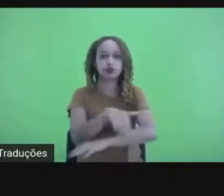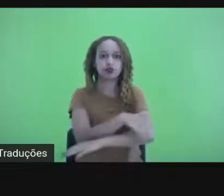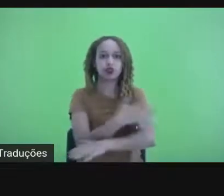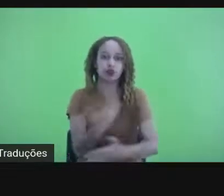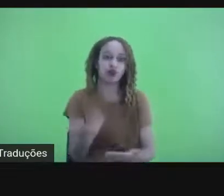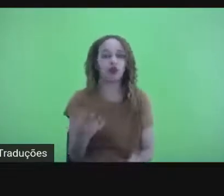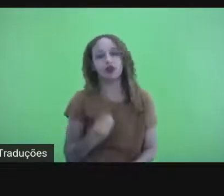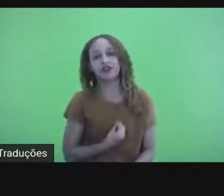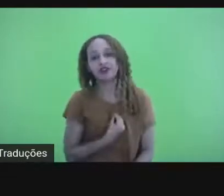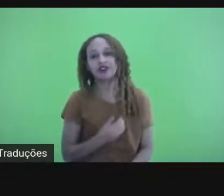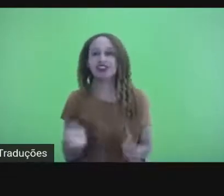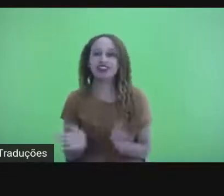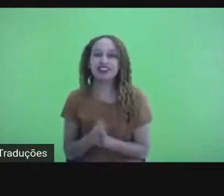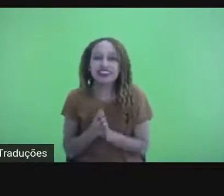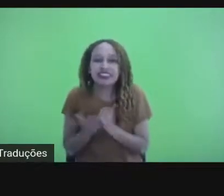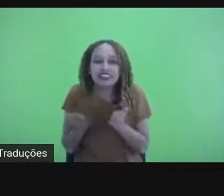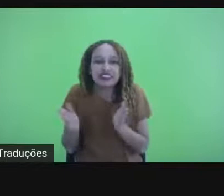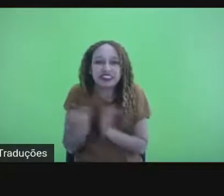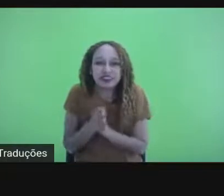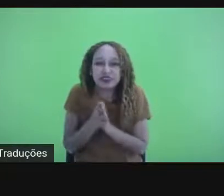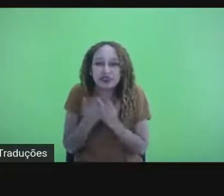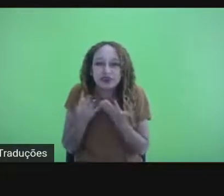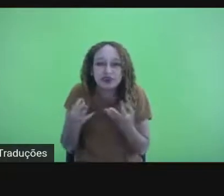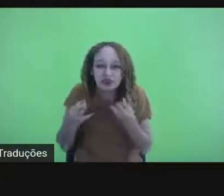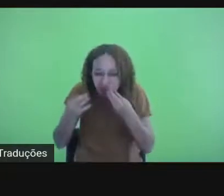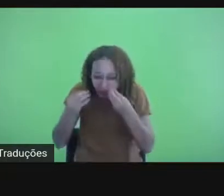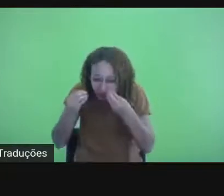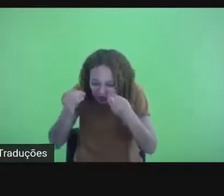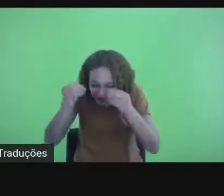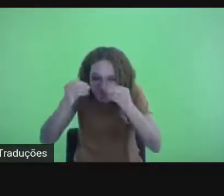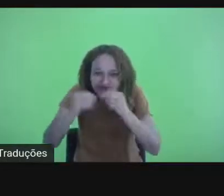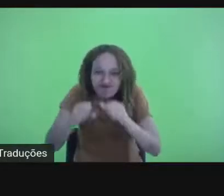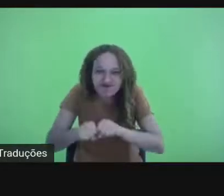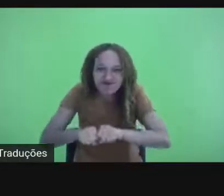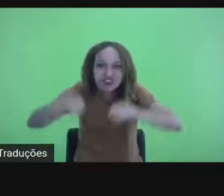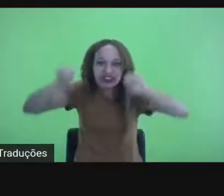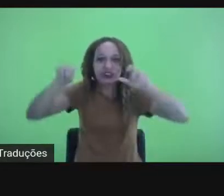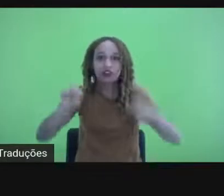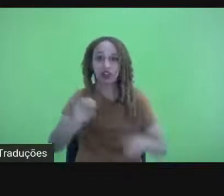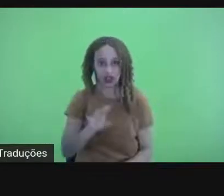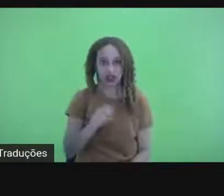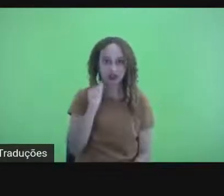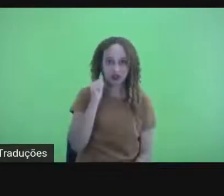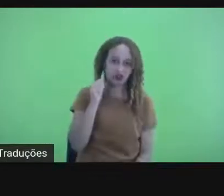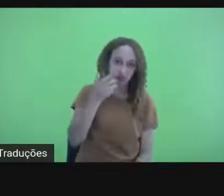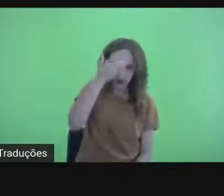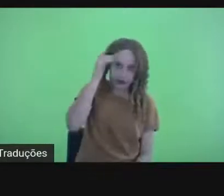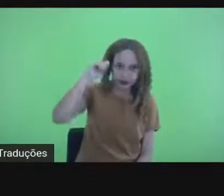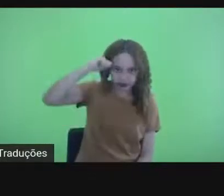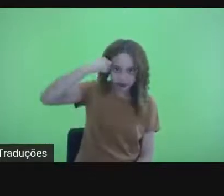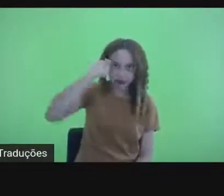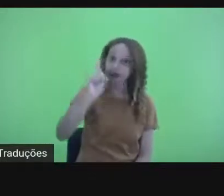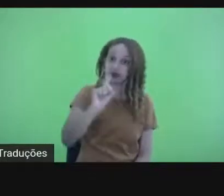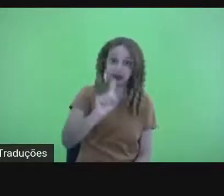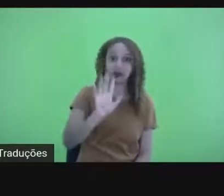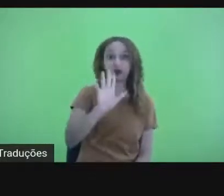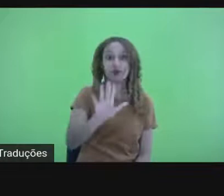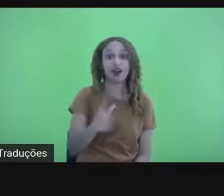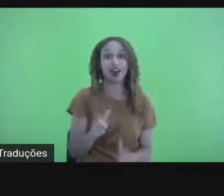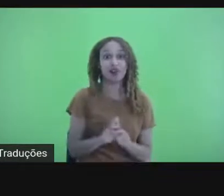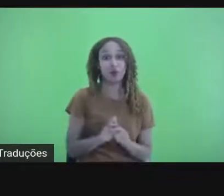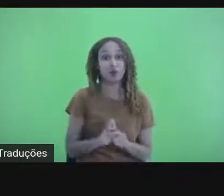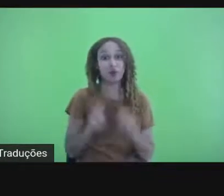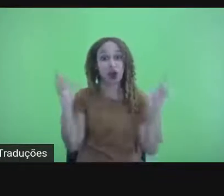mora de maneira precária, né? Não são só pessoas negras que moram de maneira precária, mas nós estamos nos maiores indicadores dentro